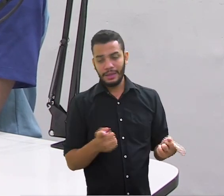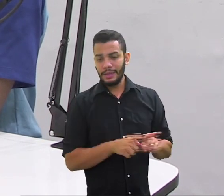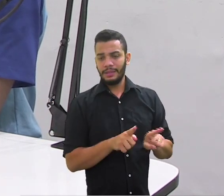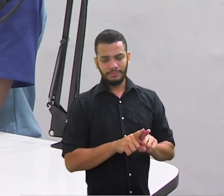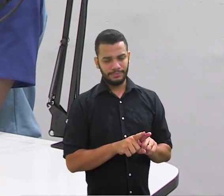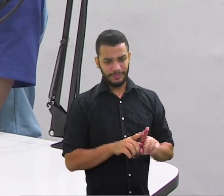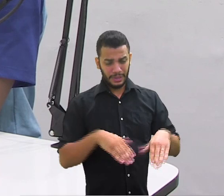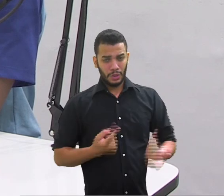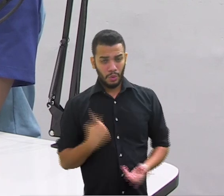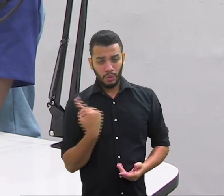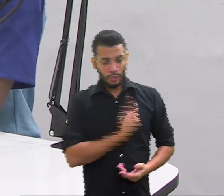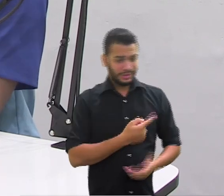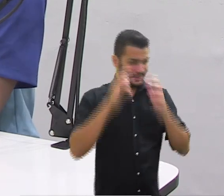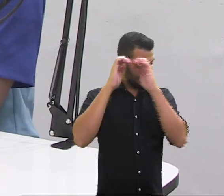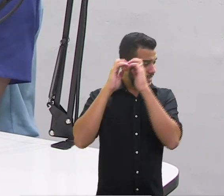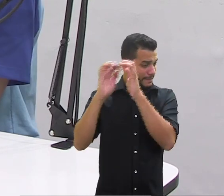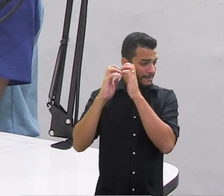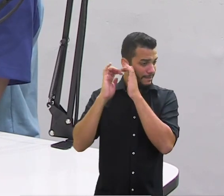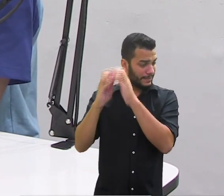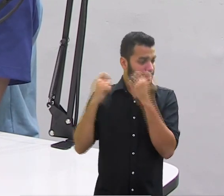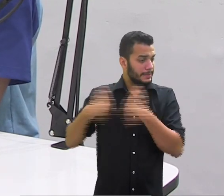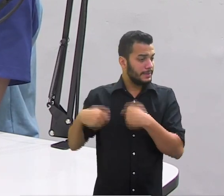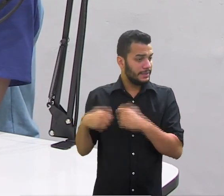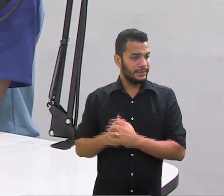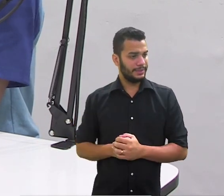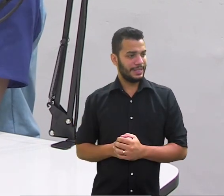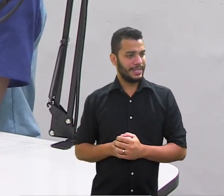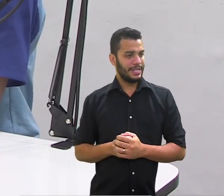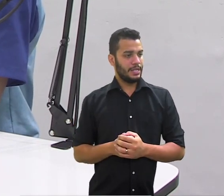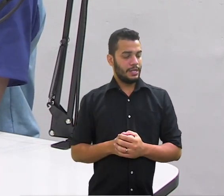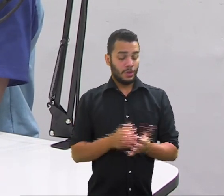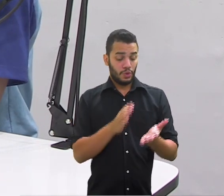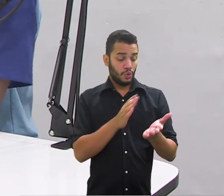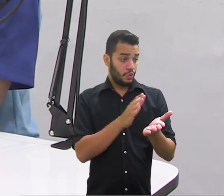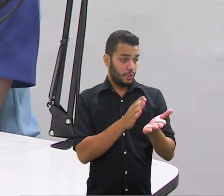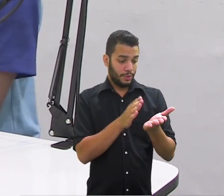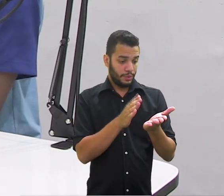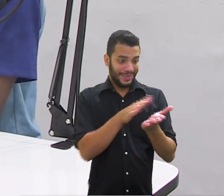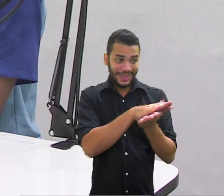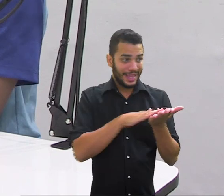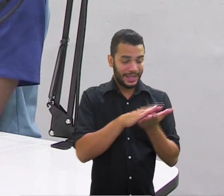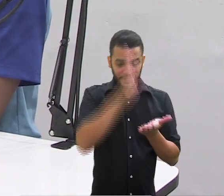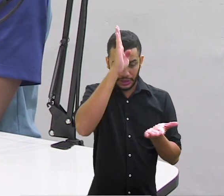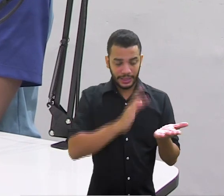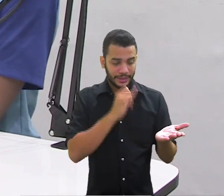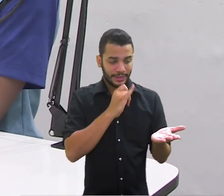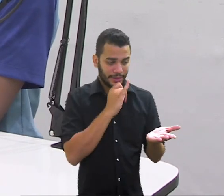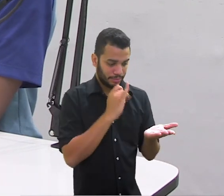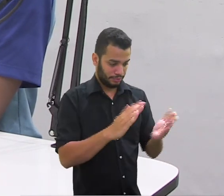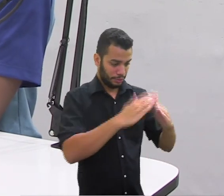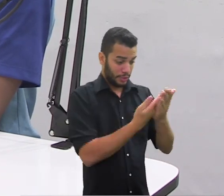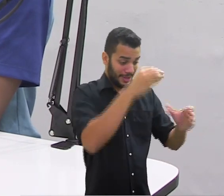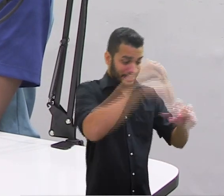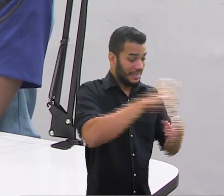dentro da escola, porque assim, não veio de graça, só porque você está numa escola particular que você não vai arcar com as